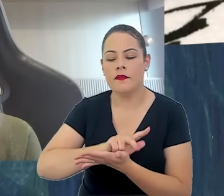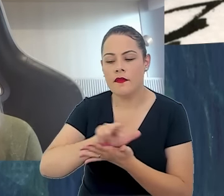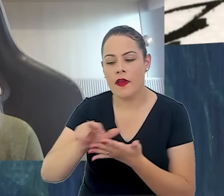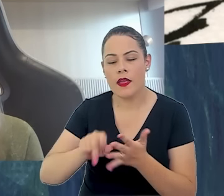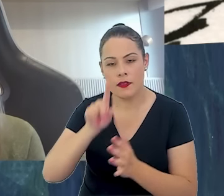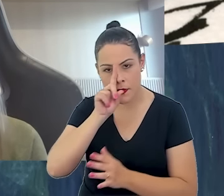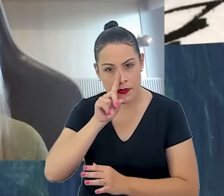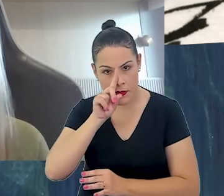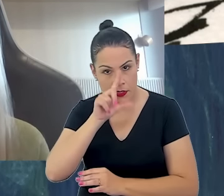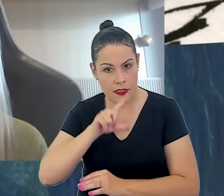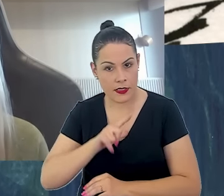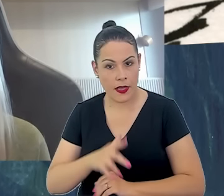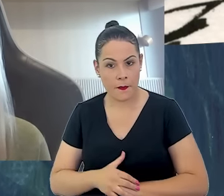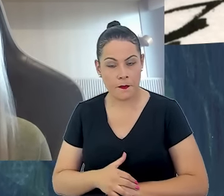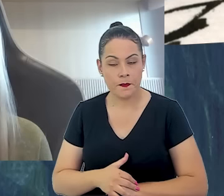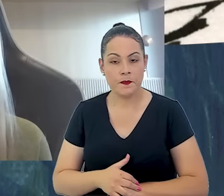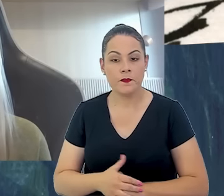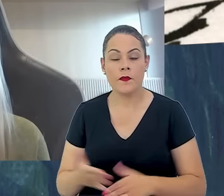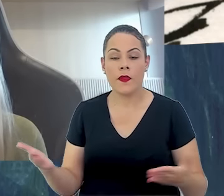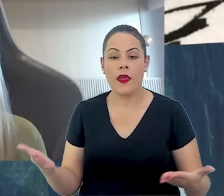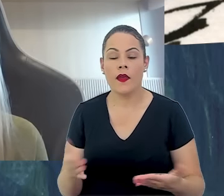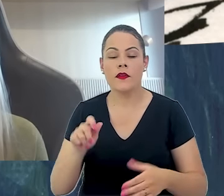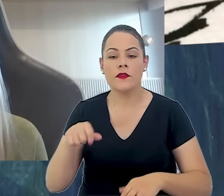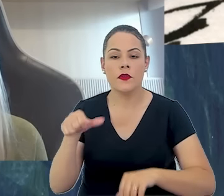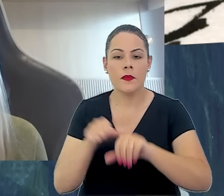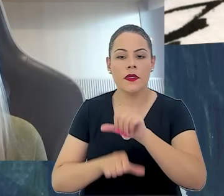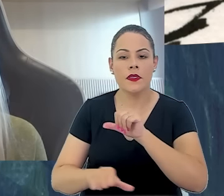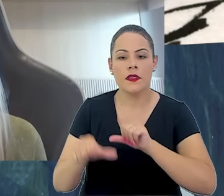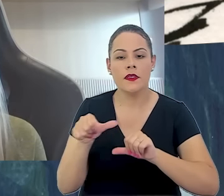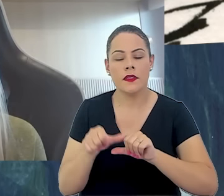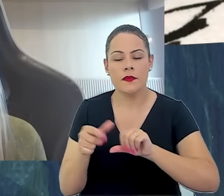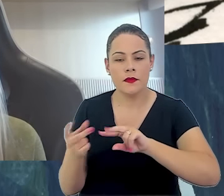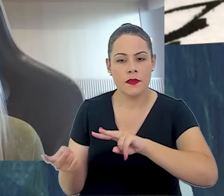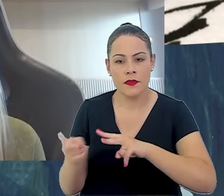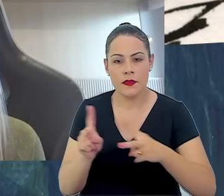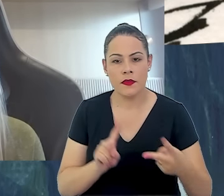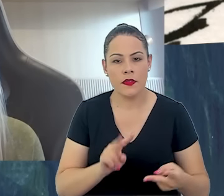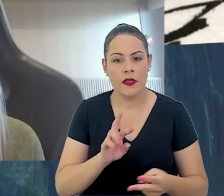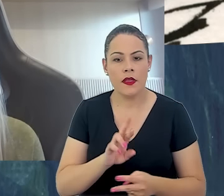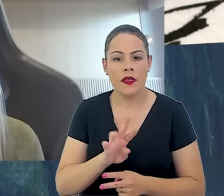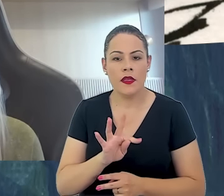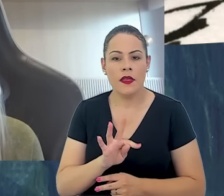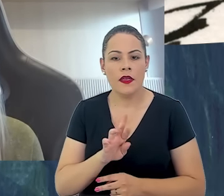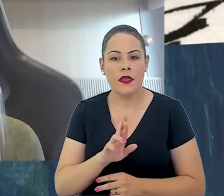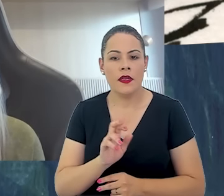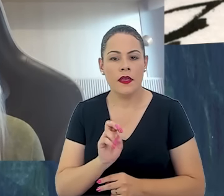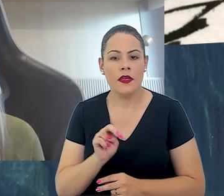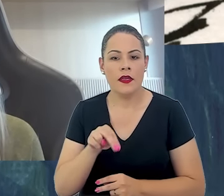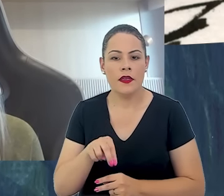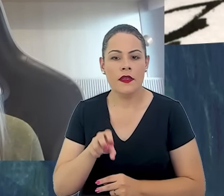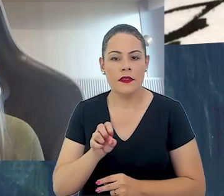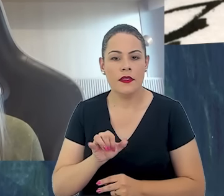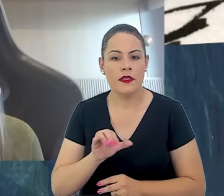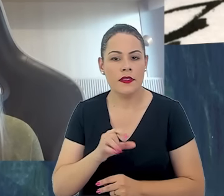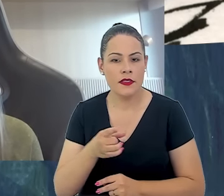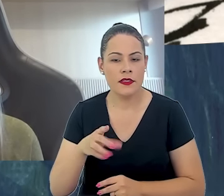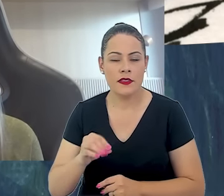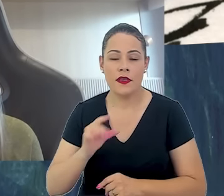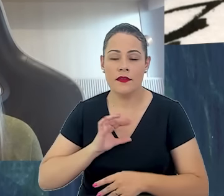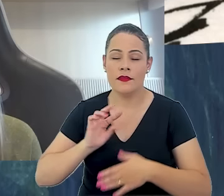esses riscos. A questão da transição, elas têm efeitos